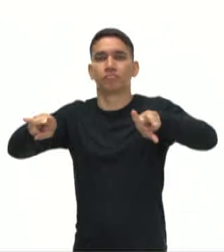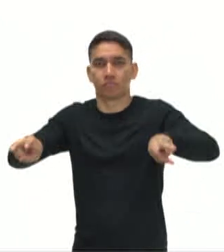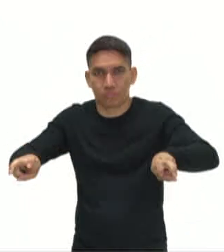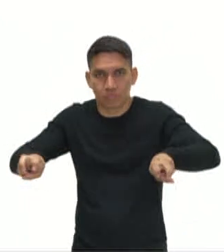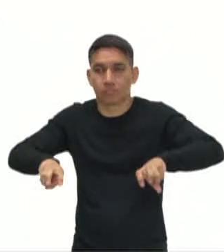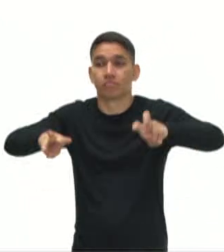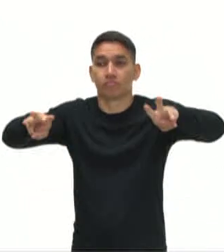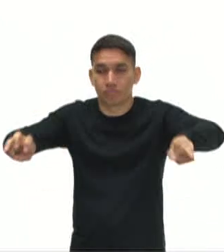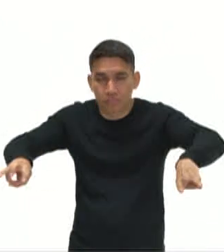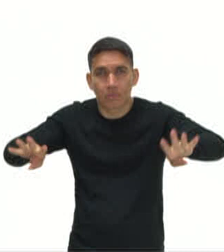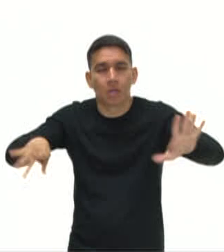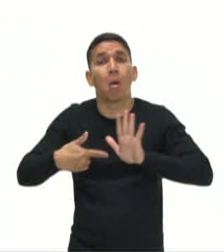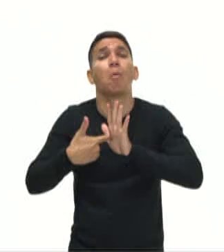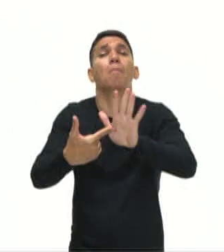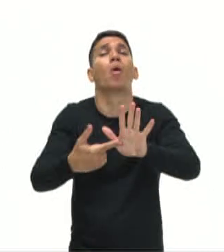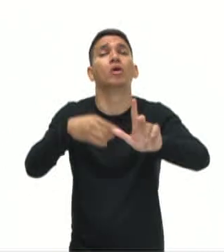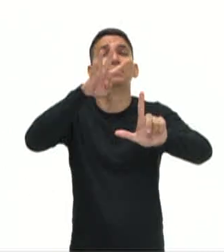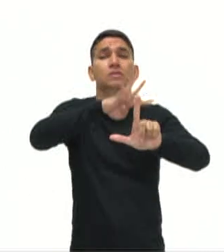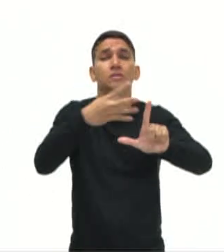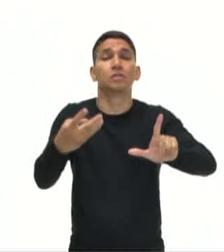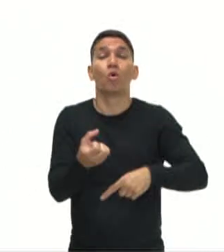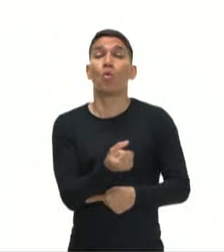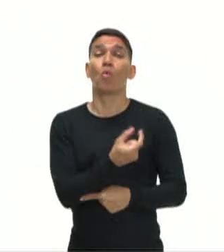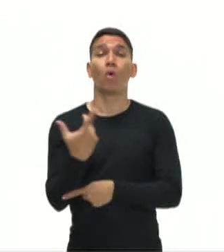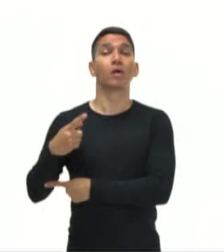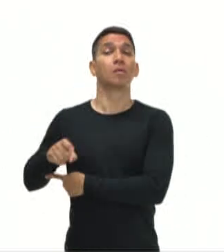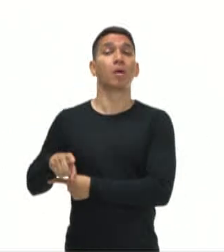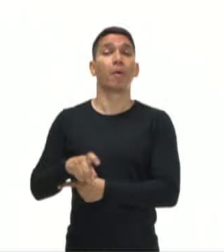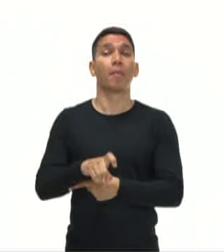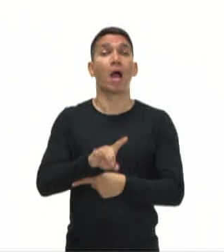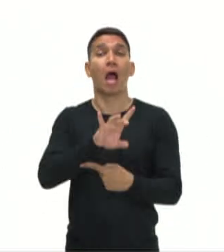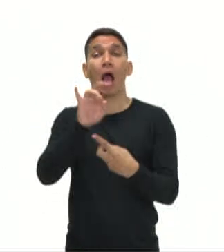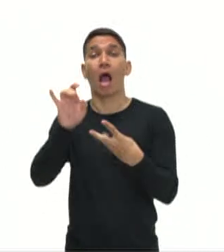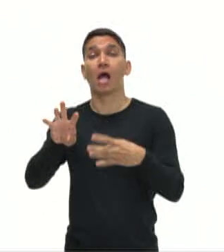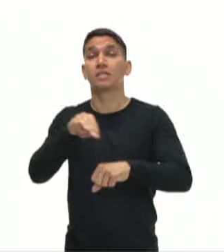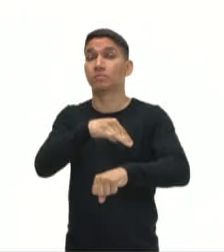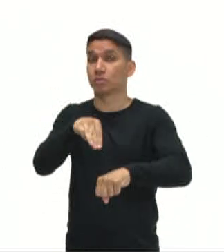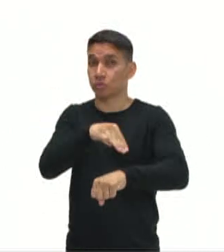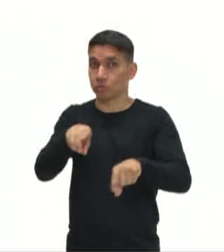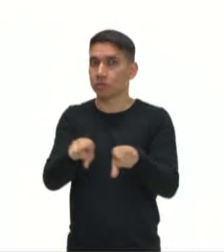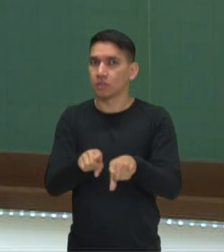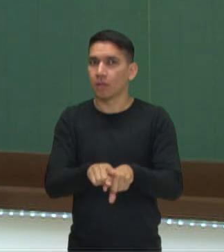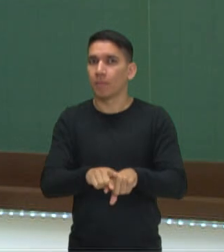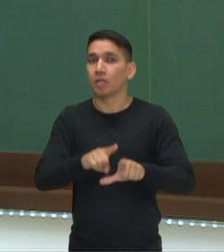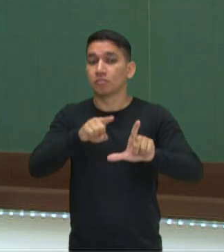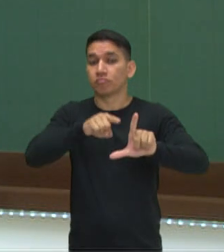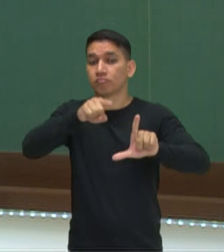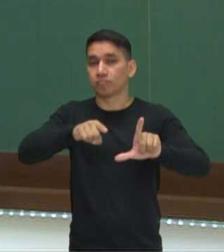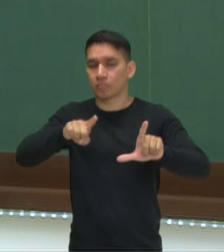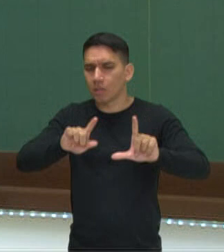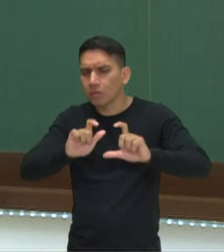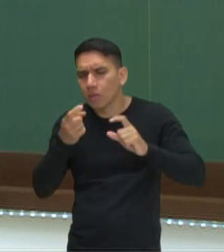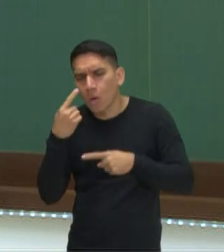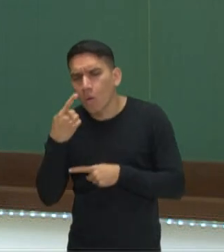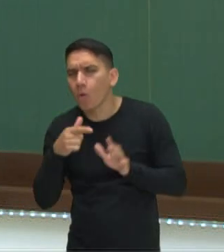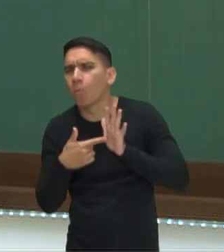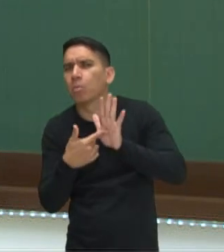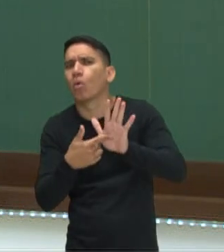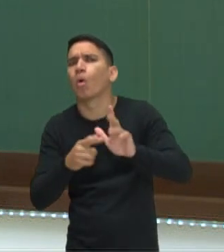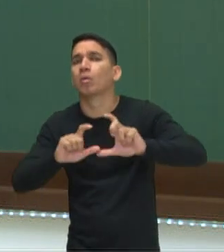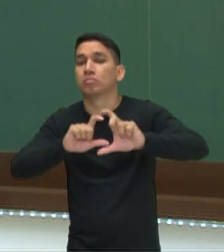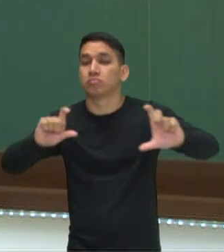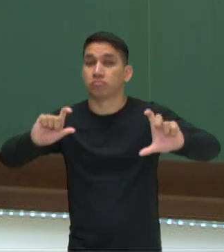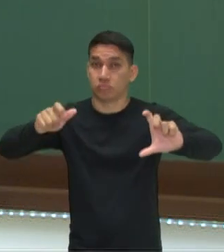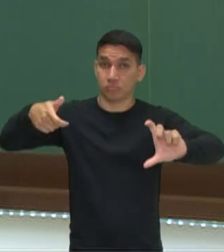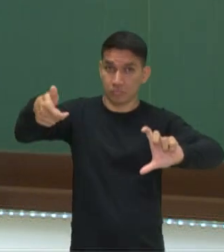o número de bactérias a cada minuto e também em forma de potência. Então, nós vamos fazer